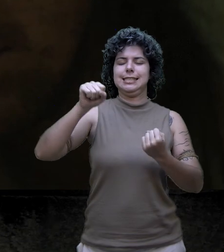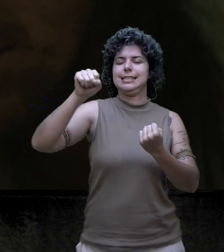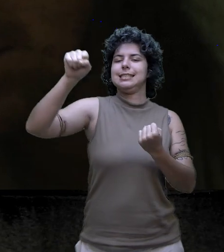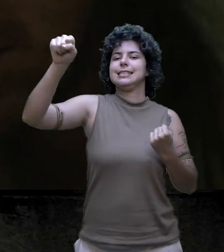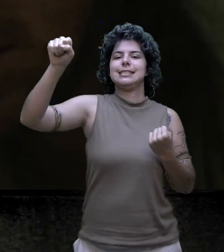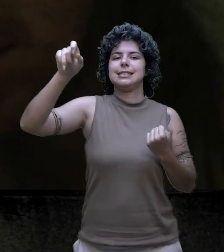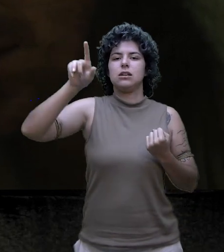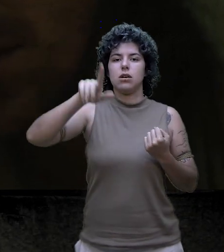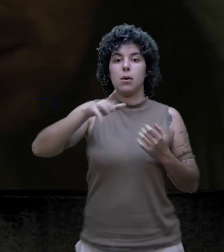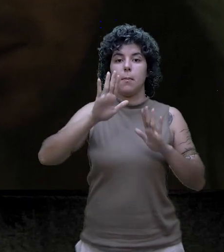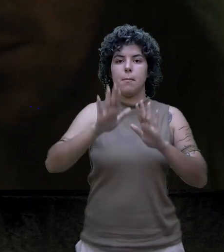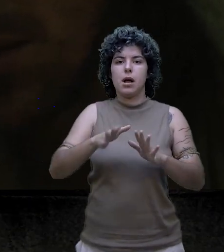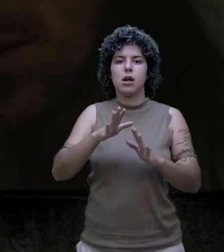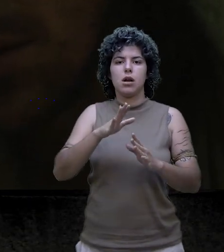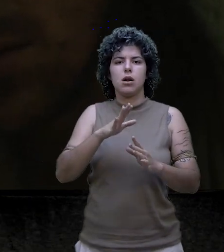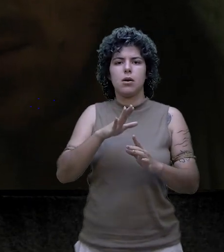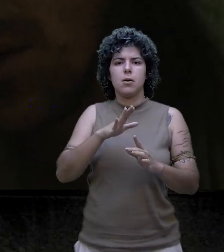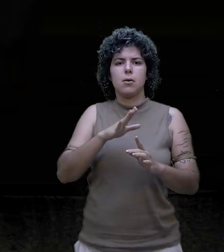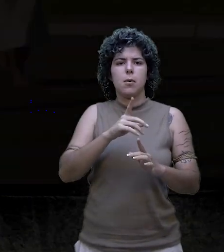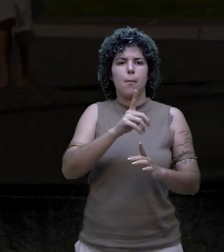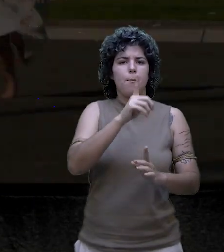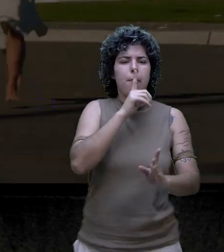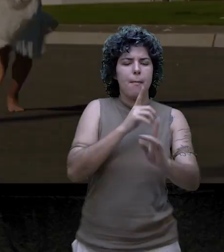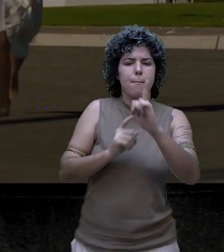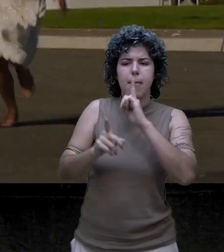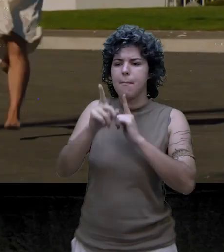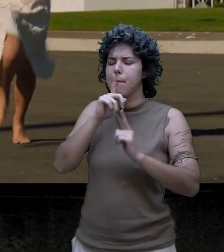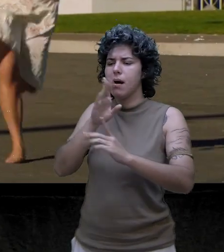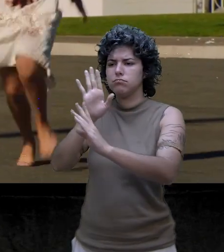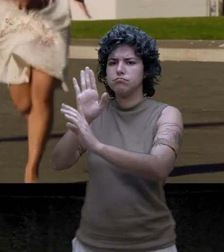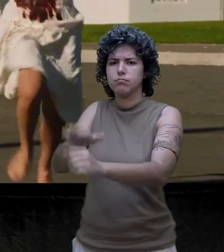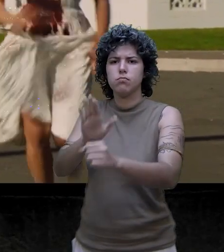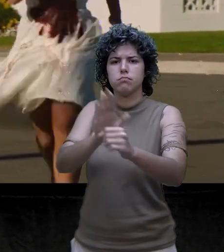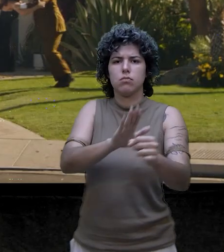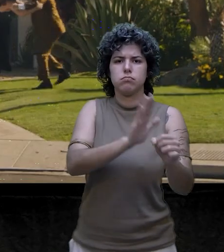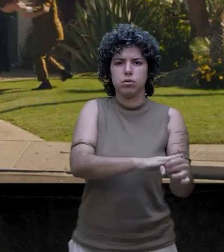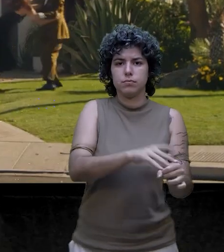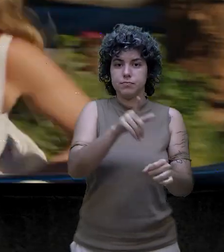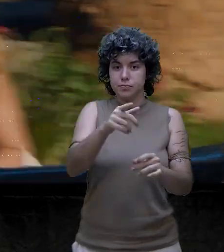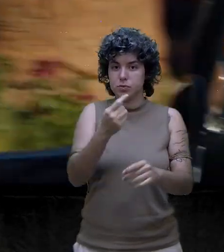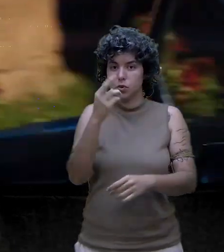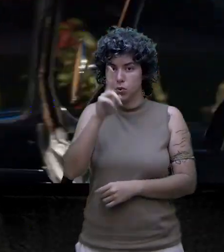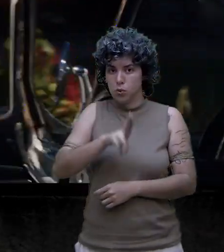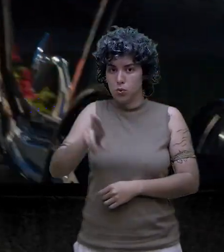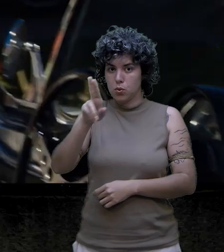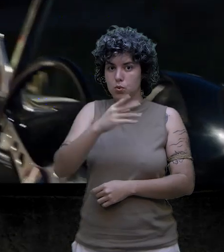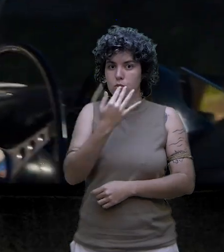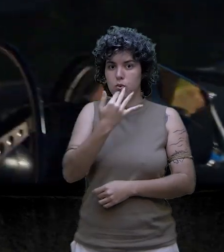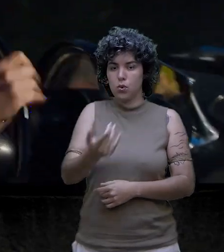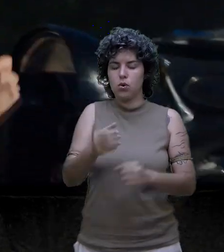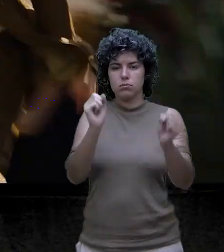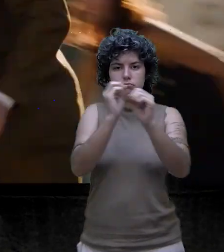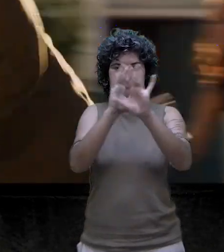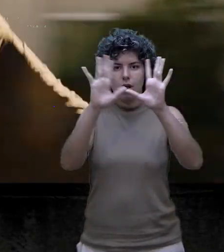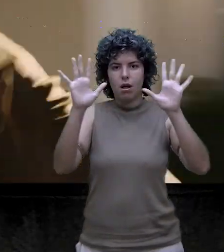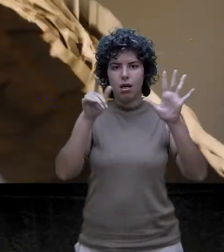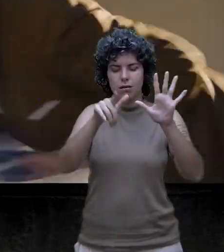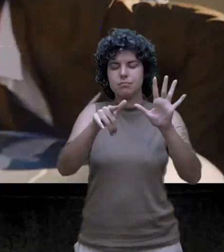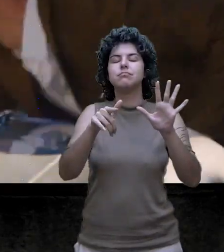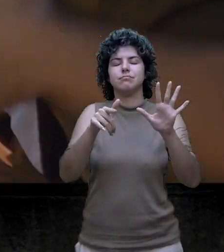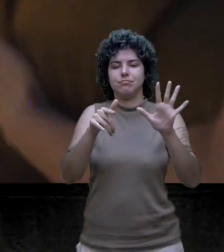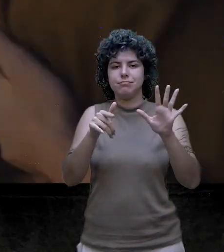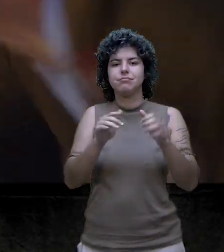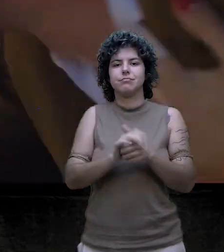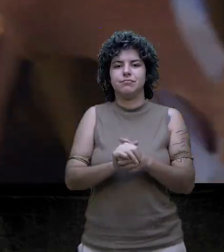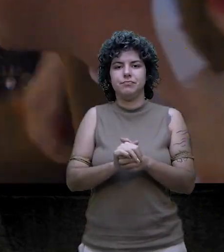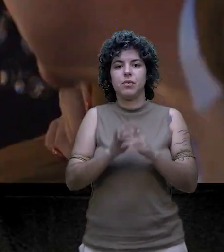da direção impecável de Olivia Wilde, que usa cores vibrantes para contrastar com a escuridão da trama, o filme é um